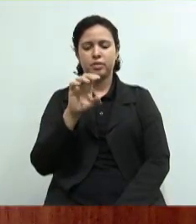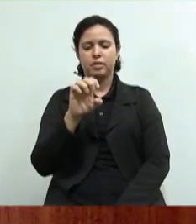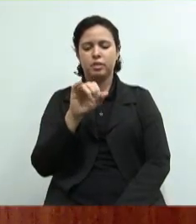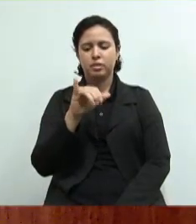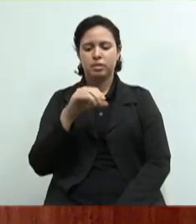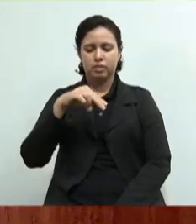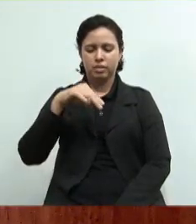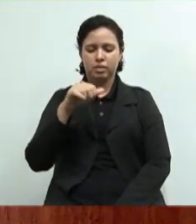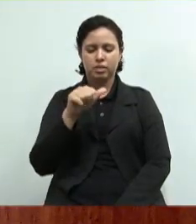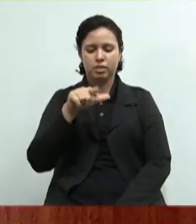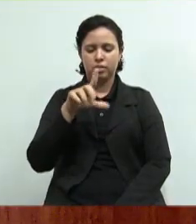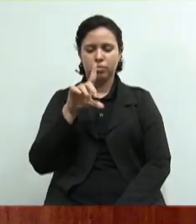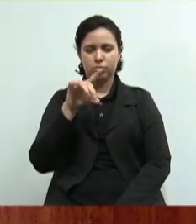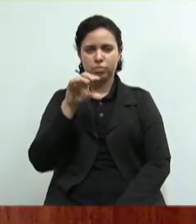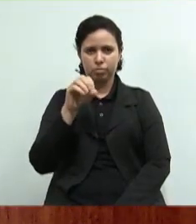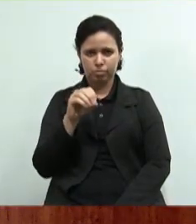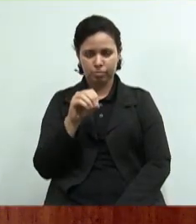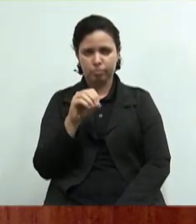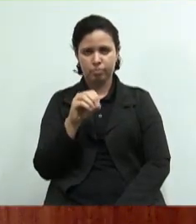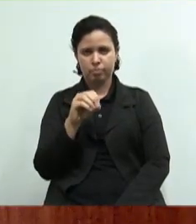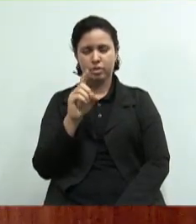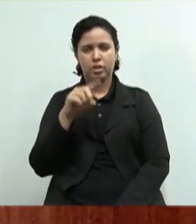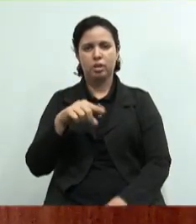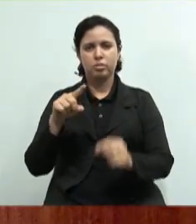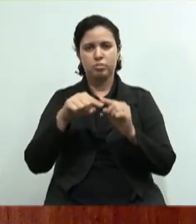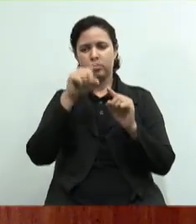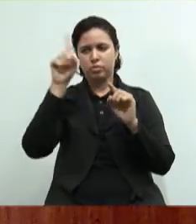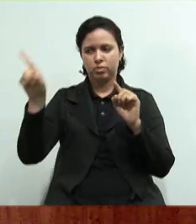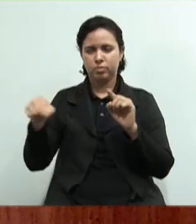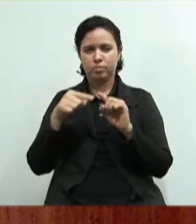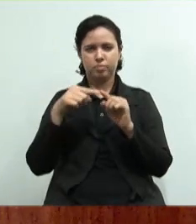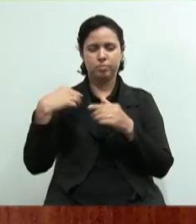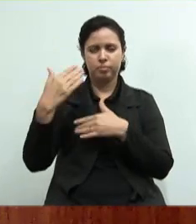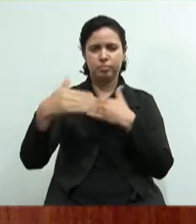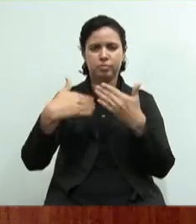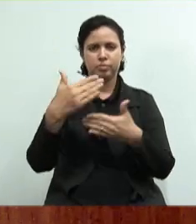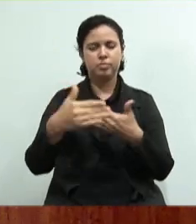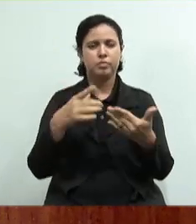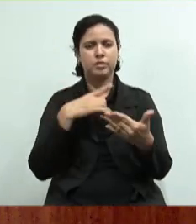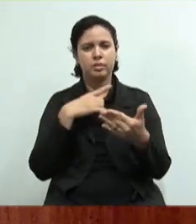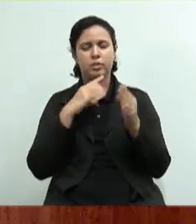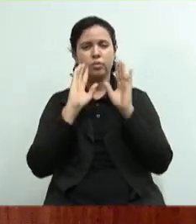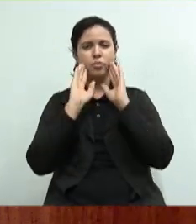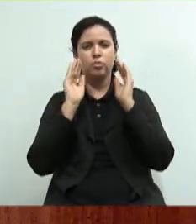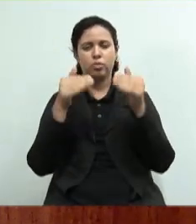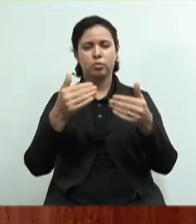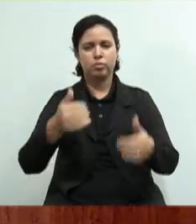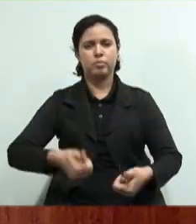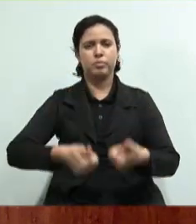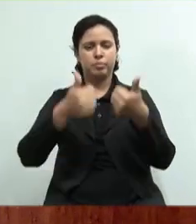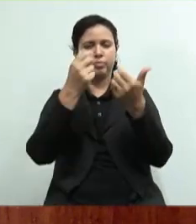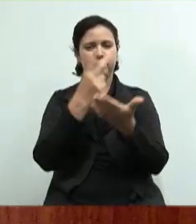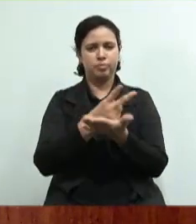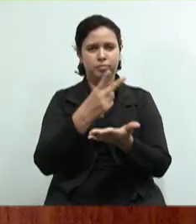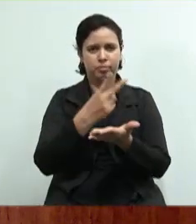escola Laurinda Groff. Ele diz que é um ciclo de desenvolvimento que tem foco na melhoria contínua, né? Serve